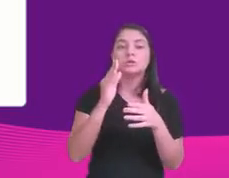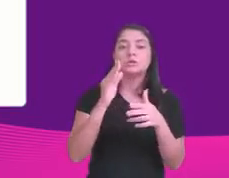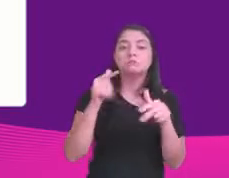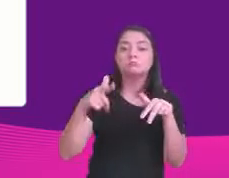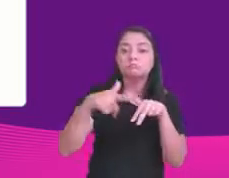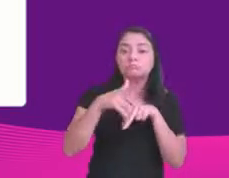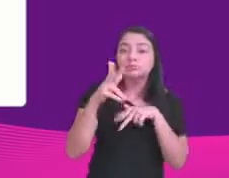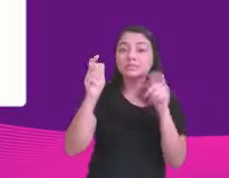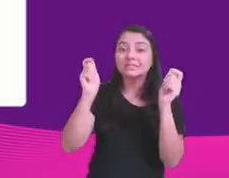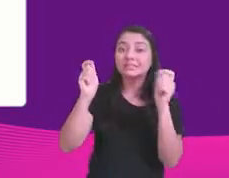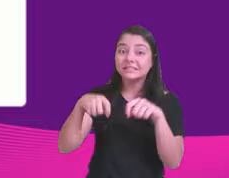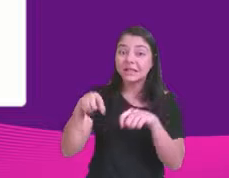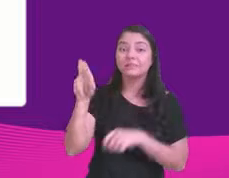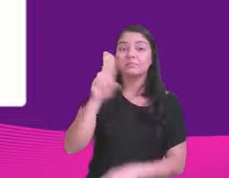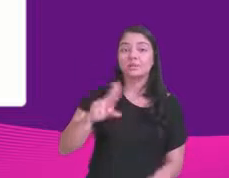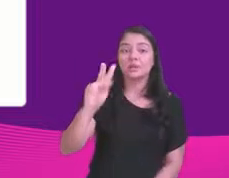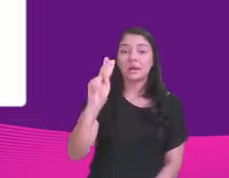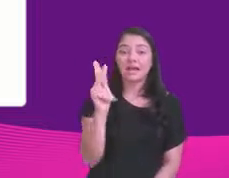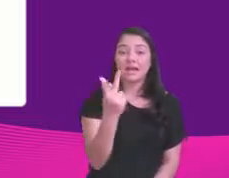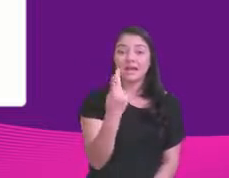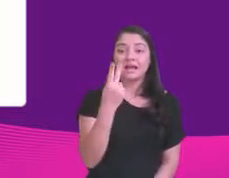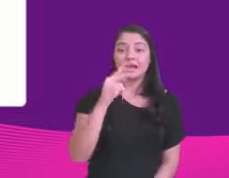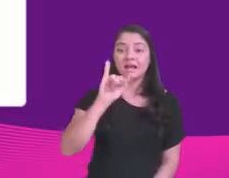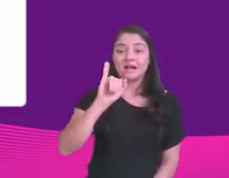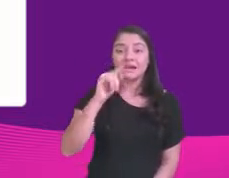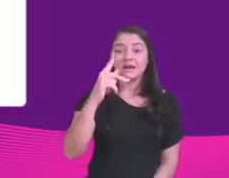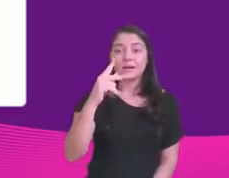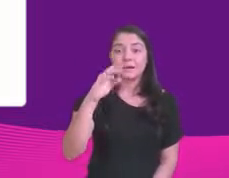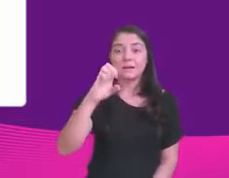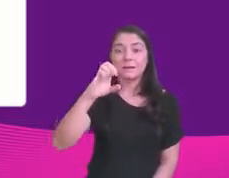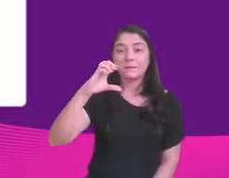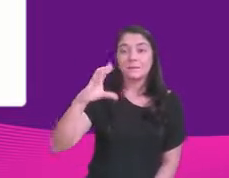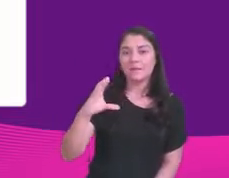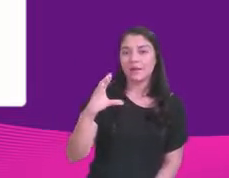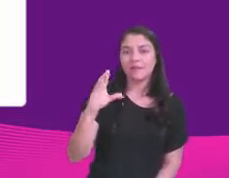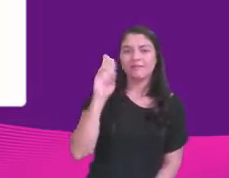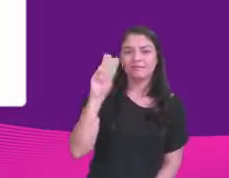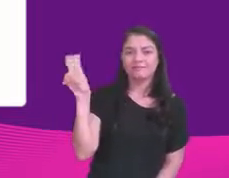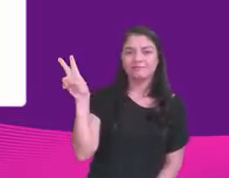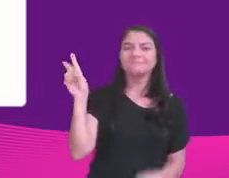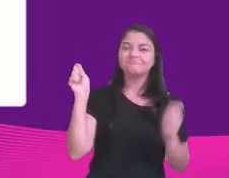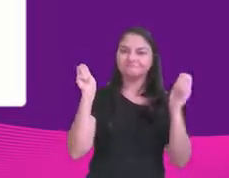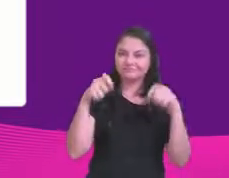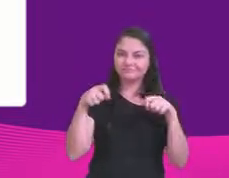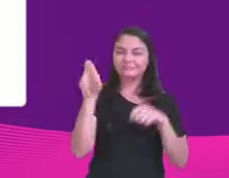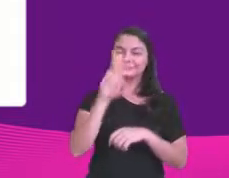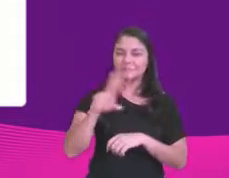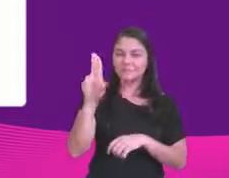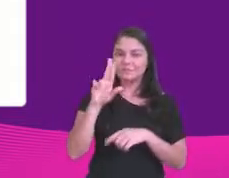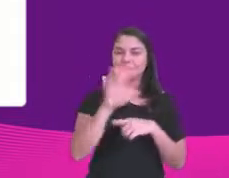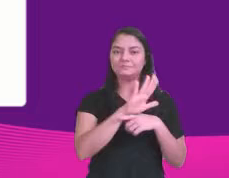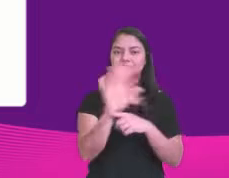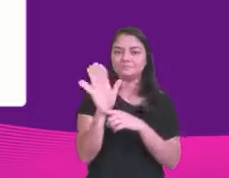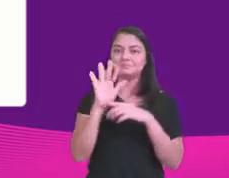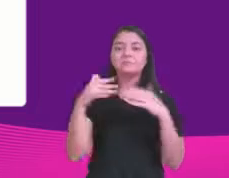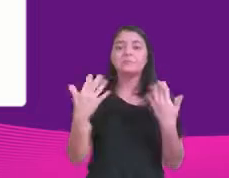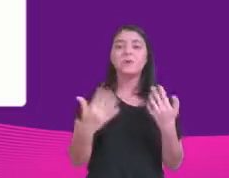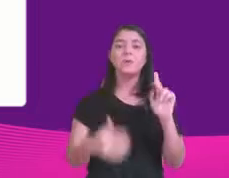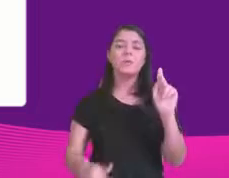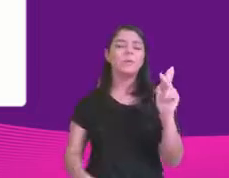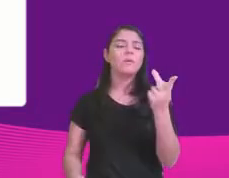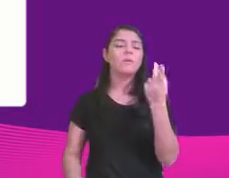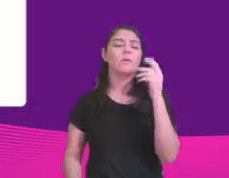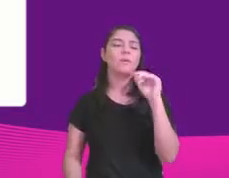HIPEC e na ajuda no tratamento adjuvante ou neoadjuvante dessas pacientes. Então, quando a gente fala de HIPEC, a gente está falando